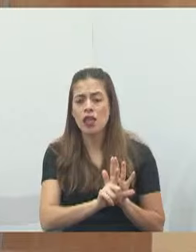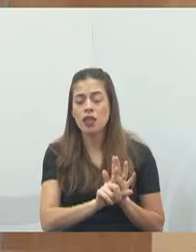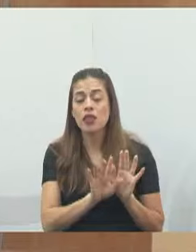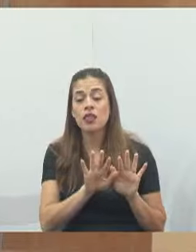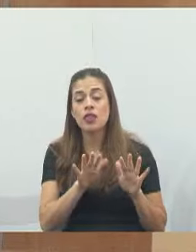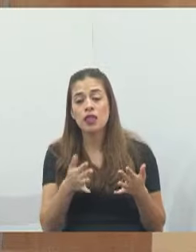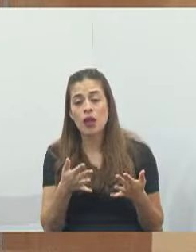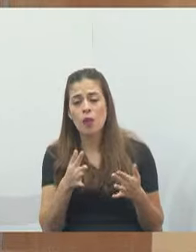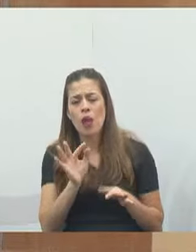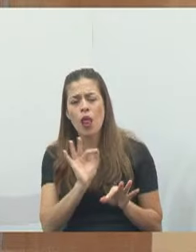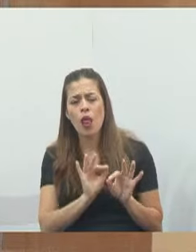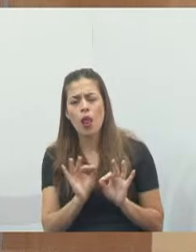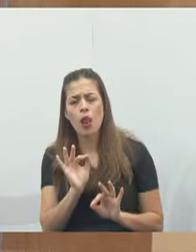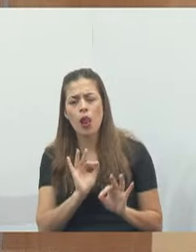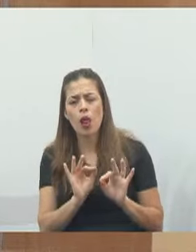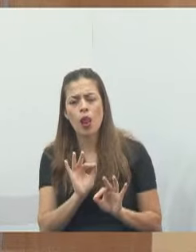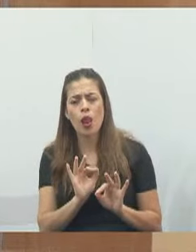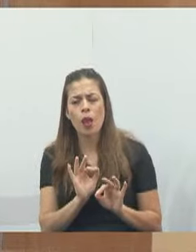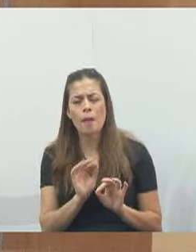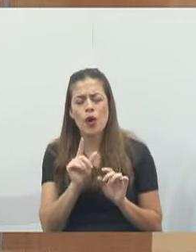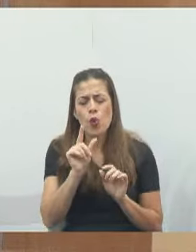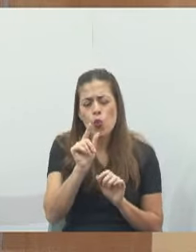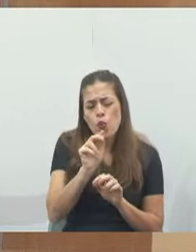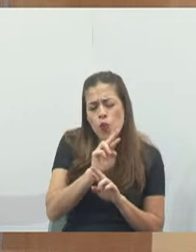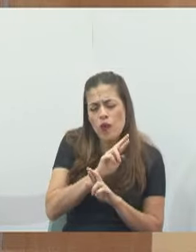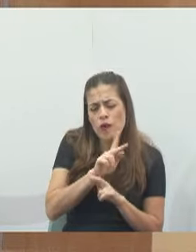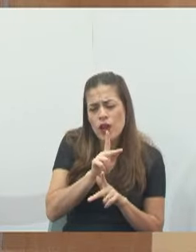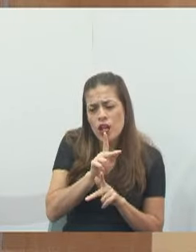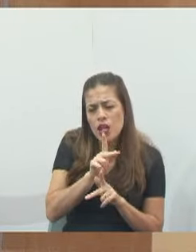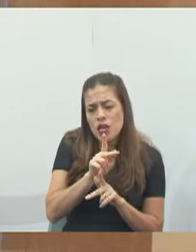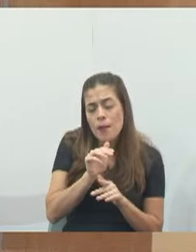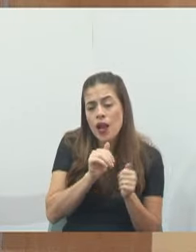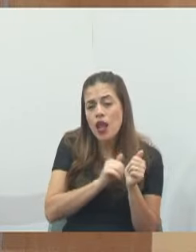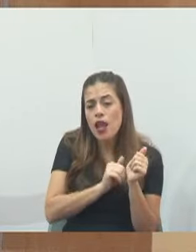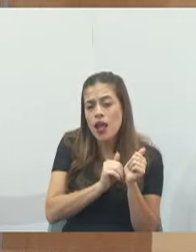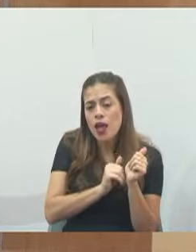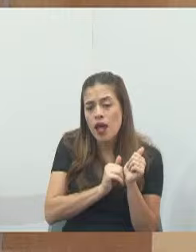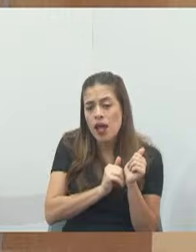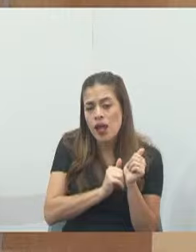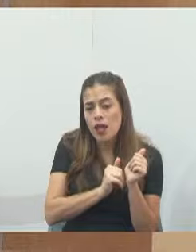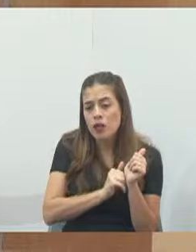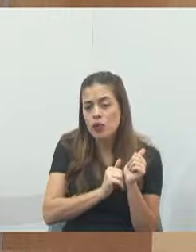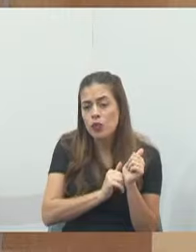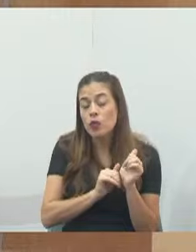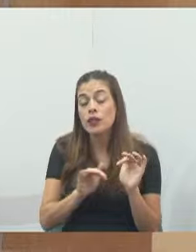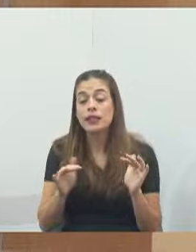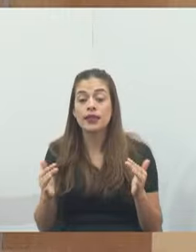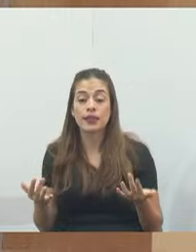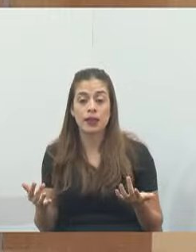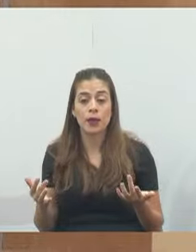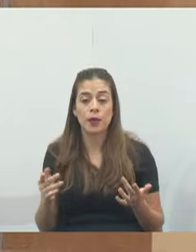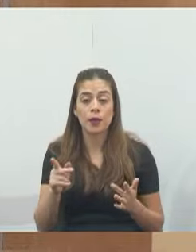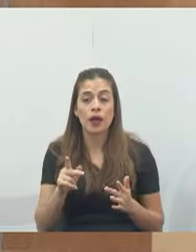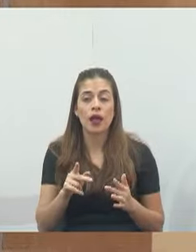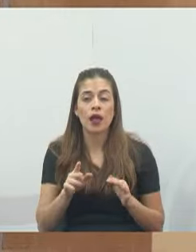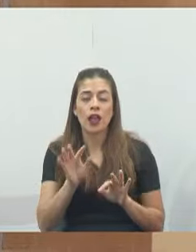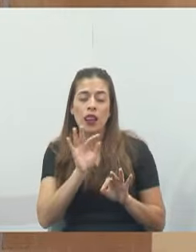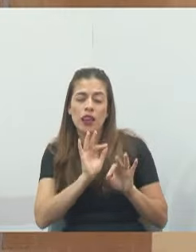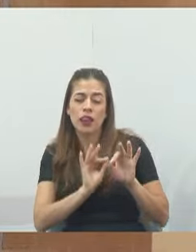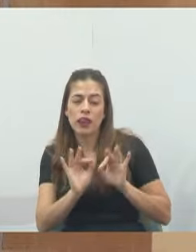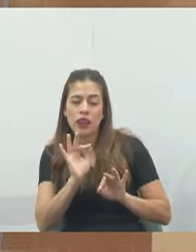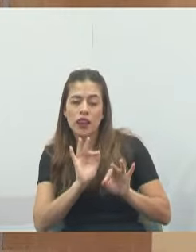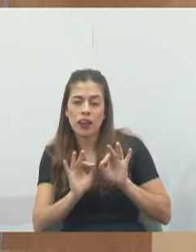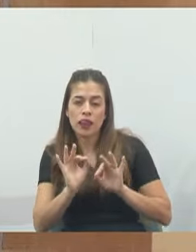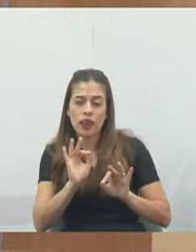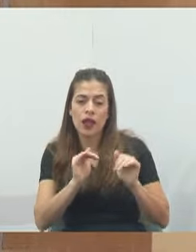feito e é um pouquinho diferente só na questão do sigilo. Né? Então, esse processo